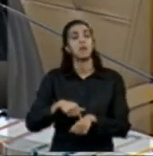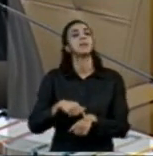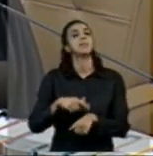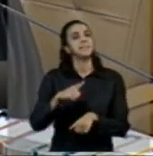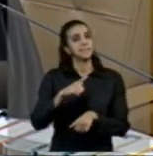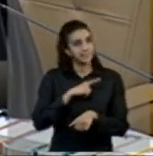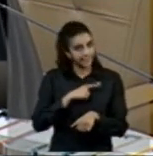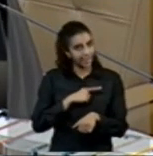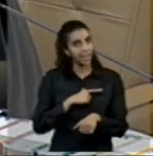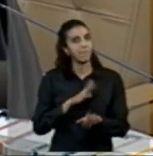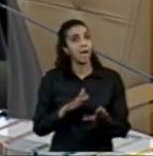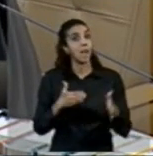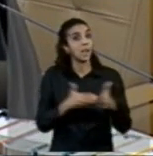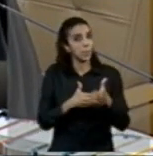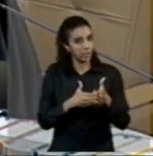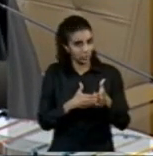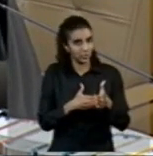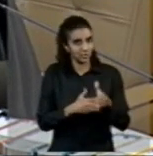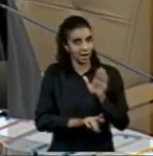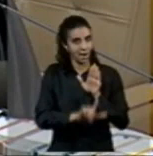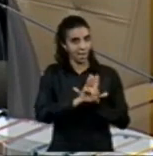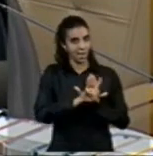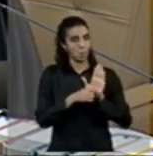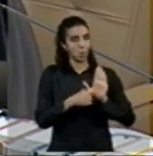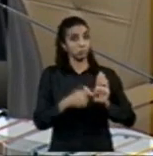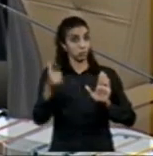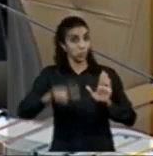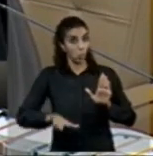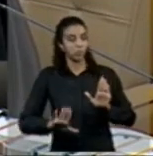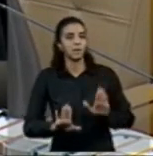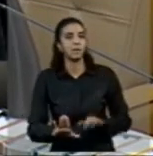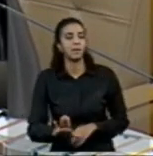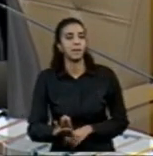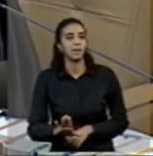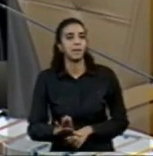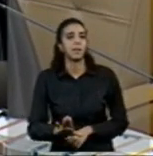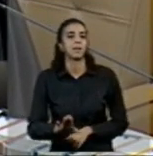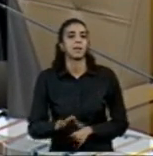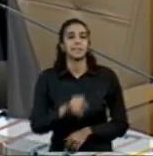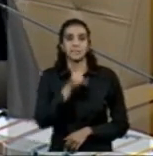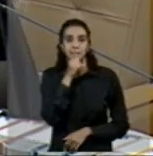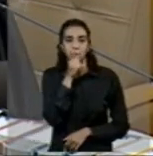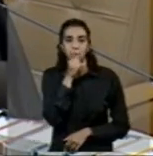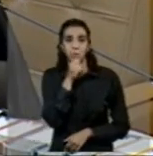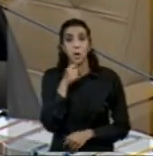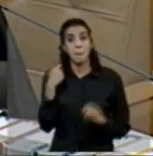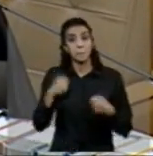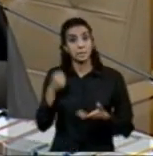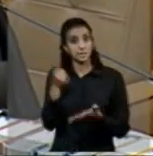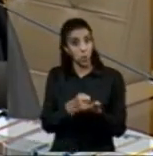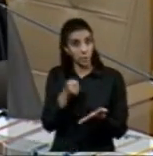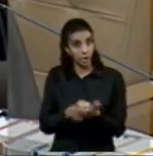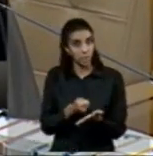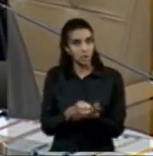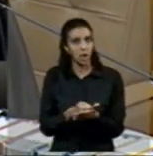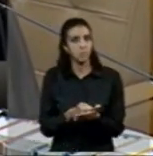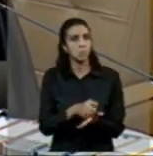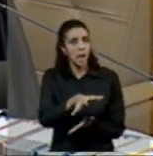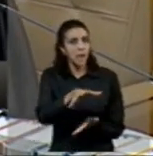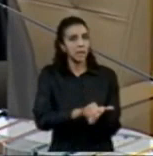possibilidades limitadas pela legislação, repito, seja quanto à exigência de credenciamento das empresas de